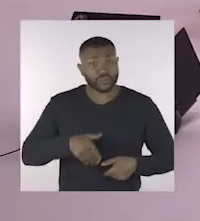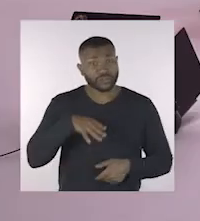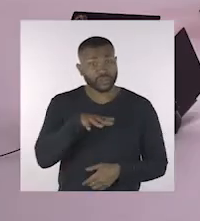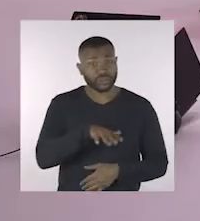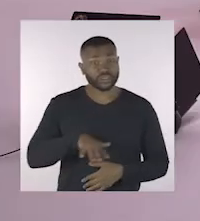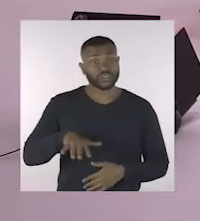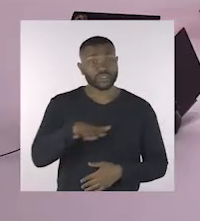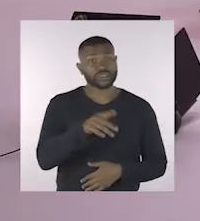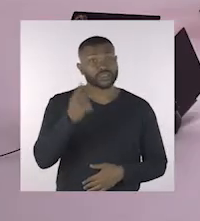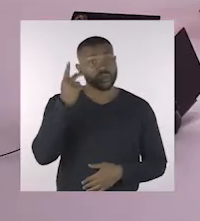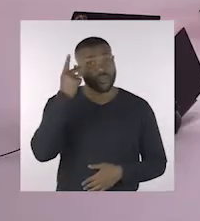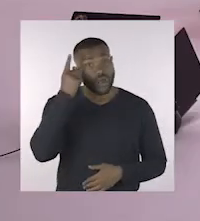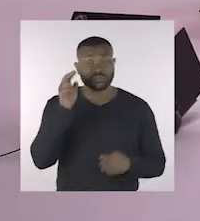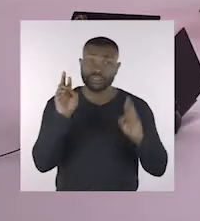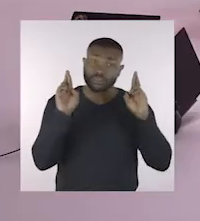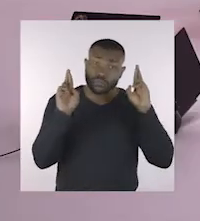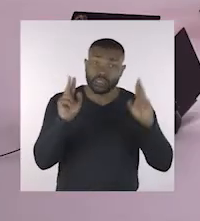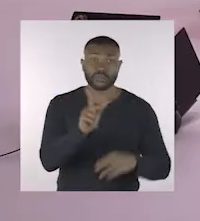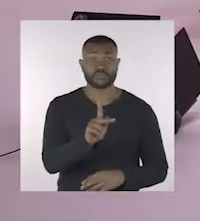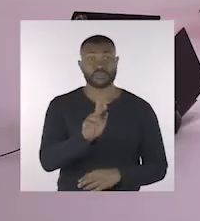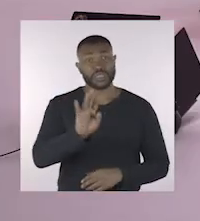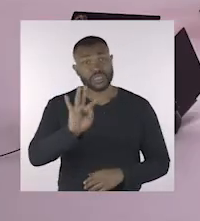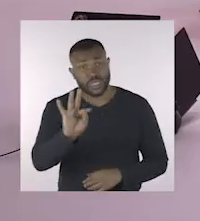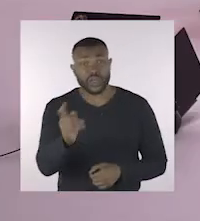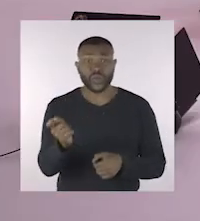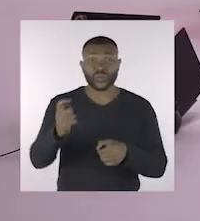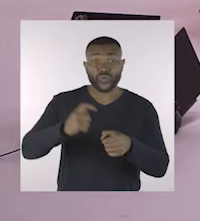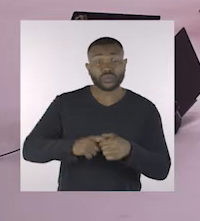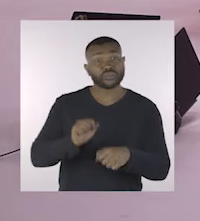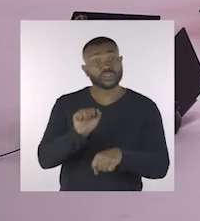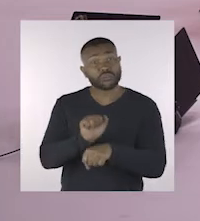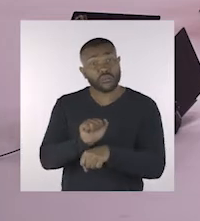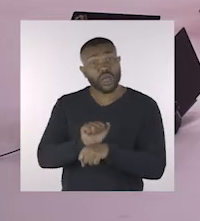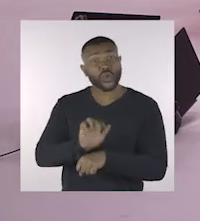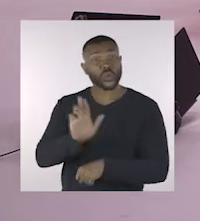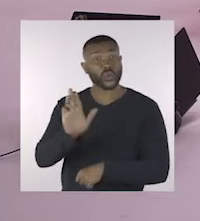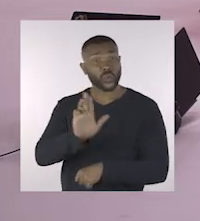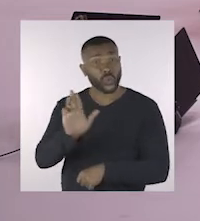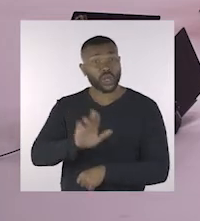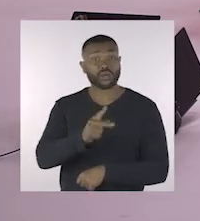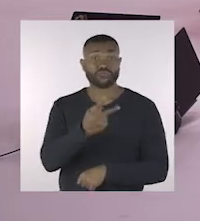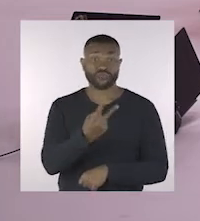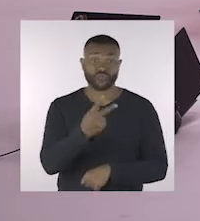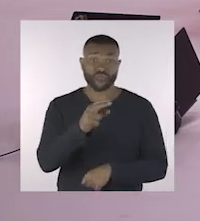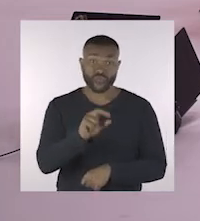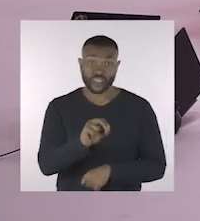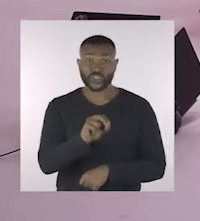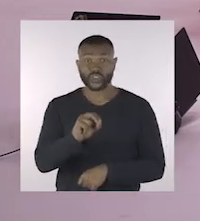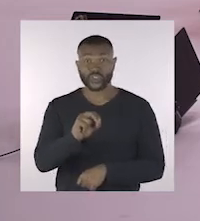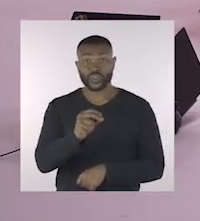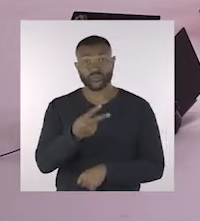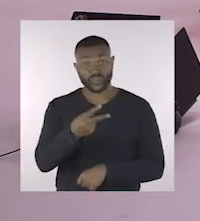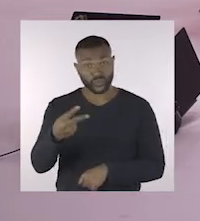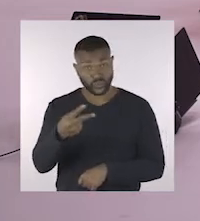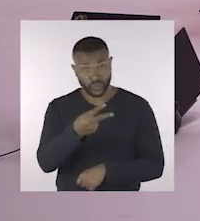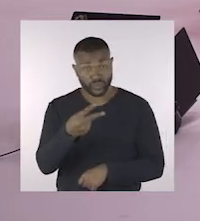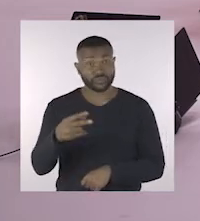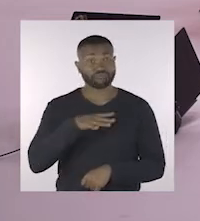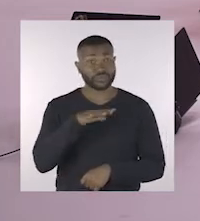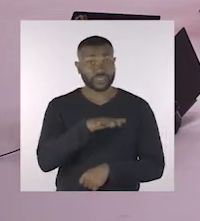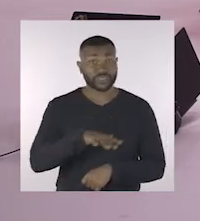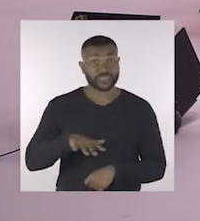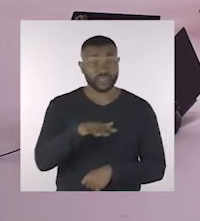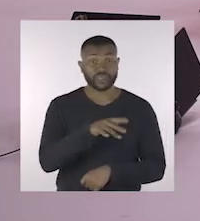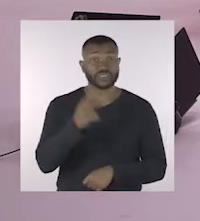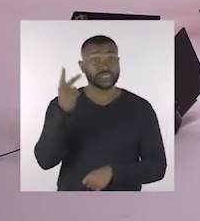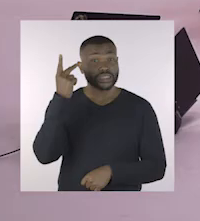na cidade de São Paulo esperando o PT voltar e esperamos ter juro que volte a em 2022 então a cidade de São Paulo